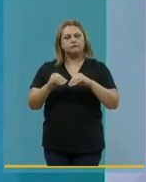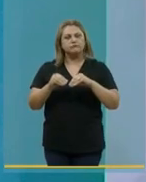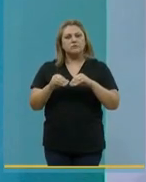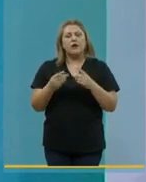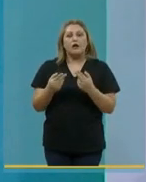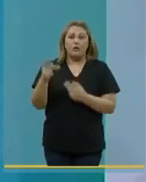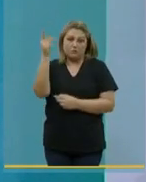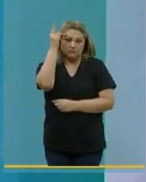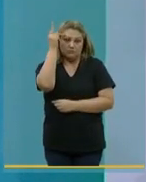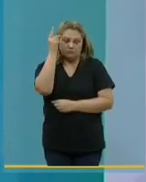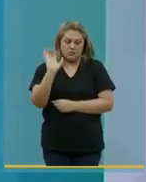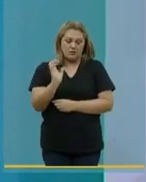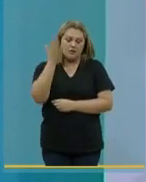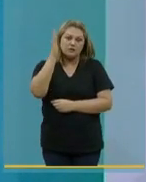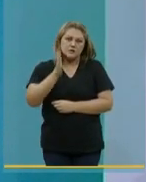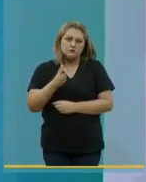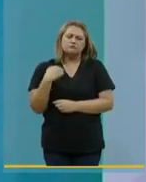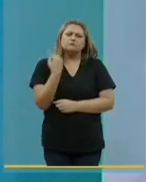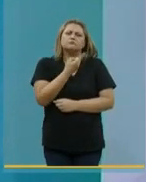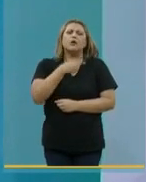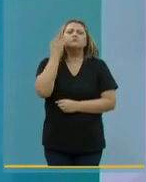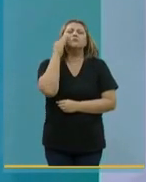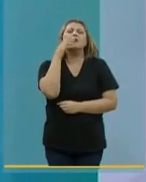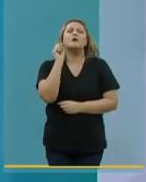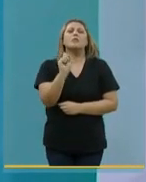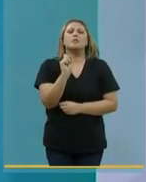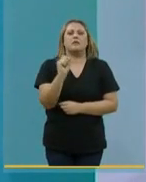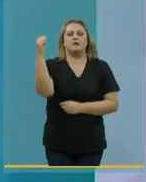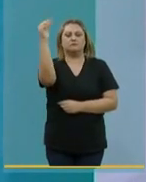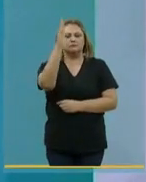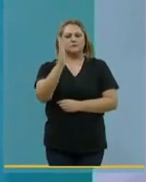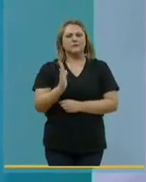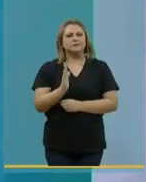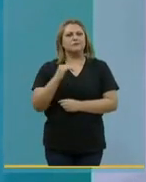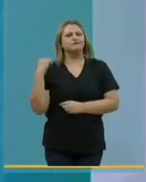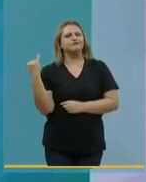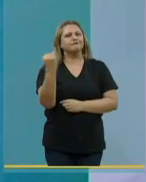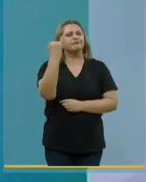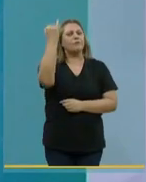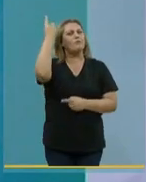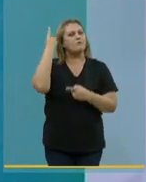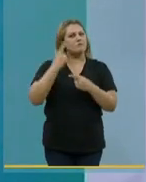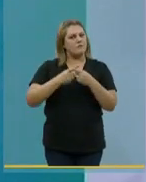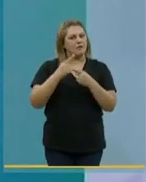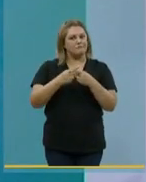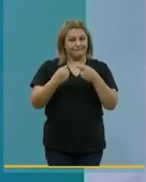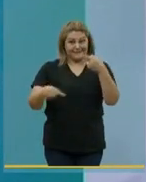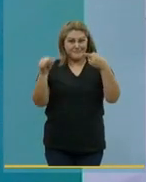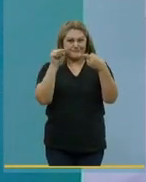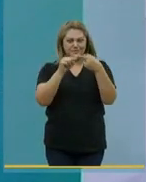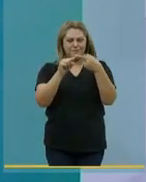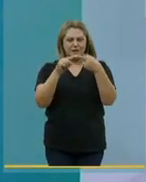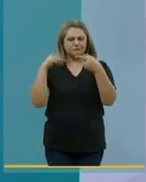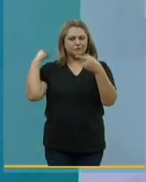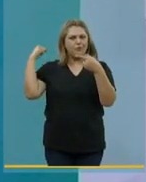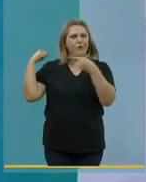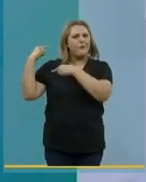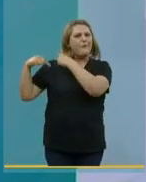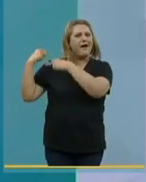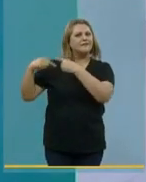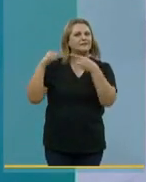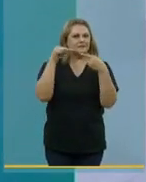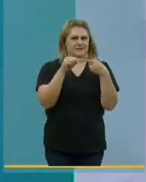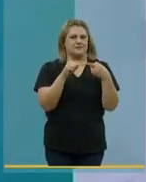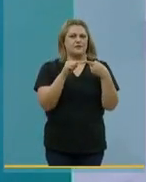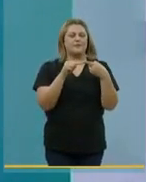tem um grande papel nesta neste tema 1º 1º pela tradição que tem em segundo lugar